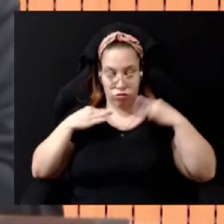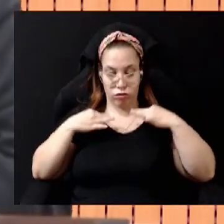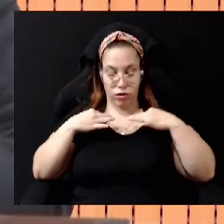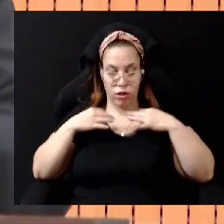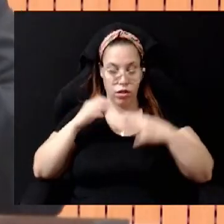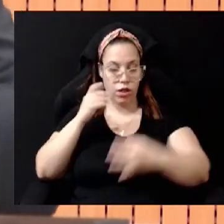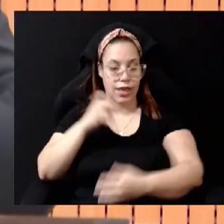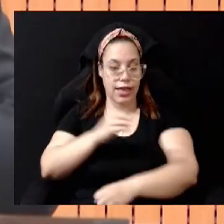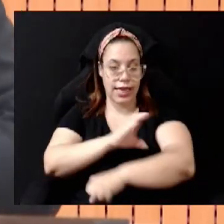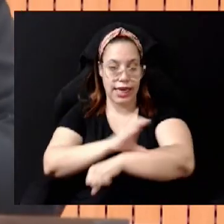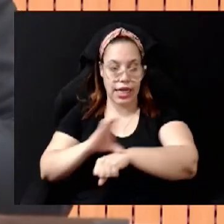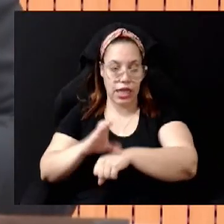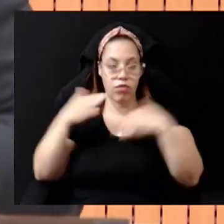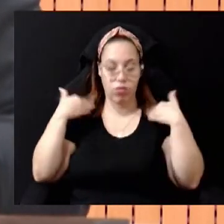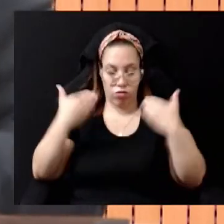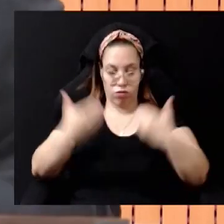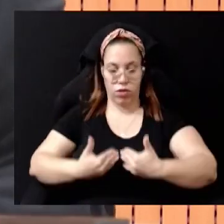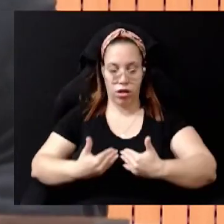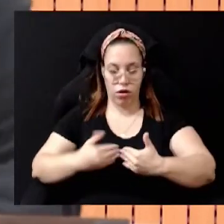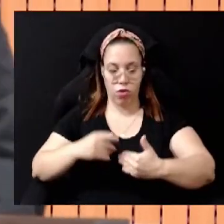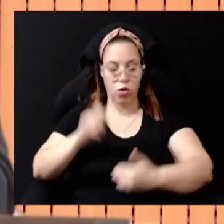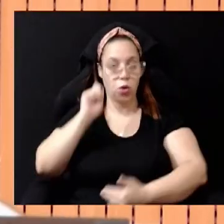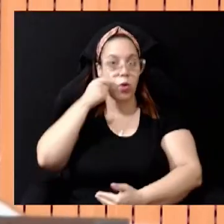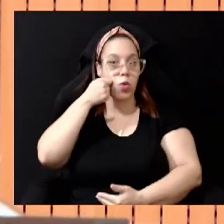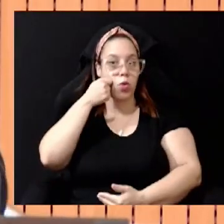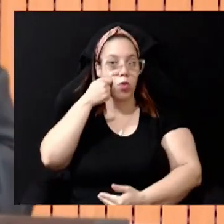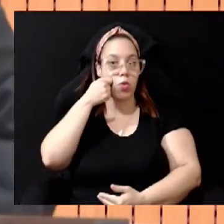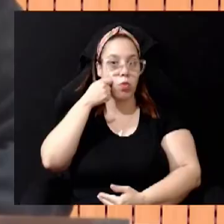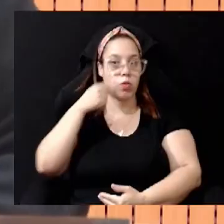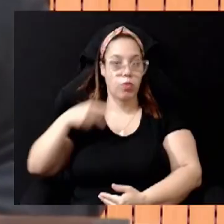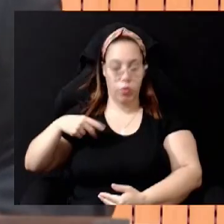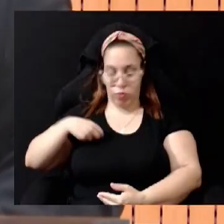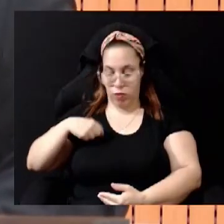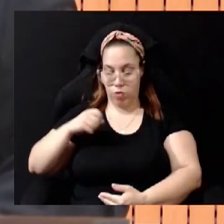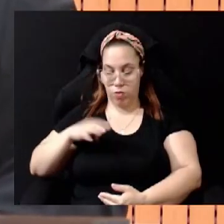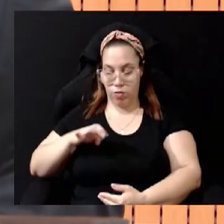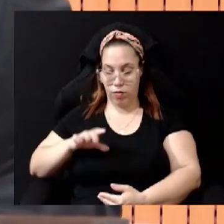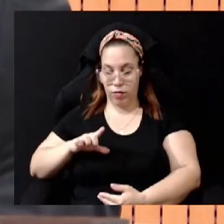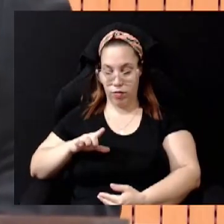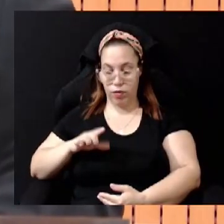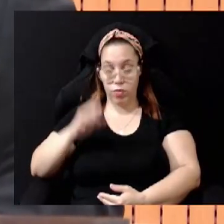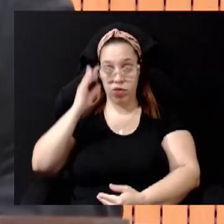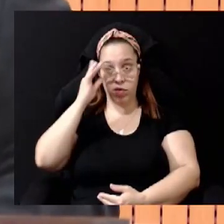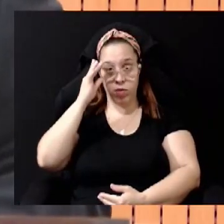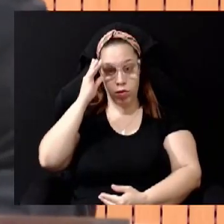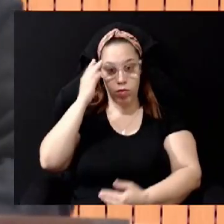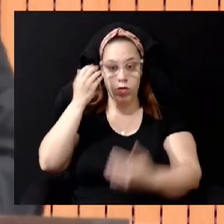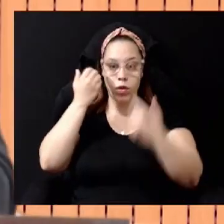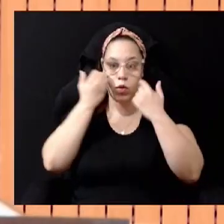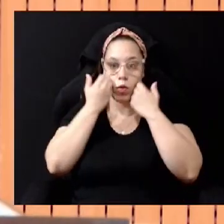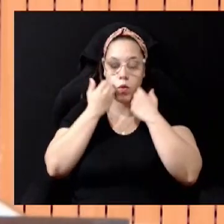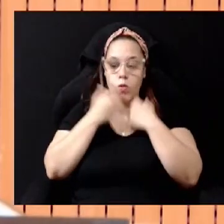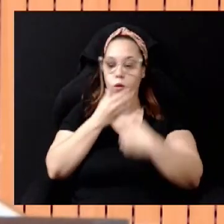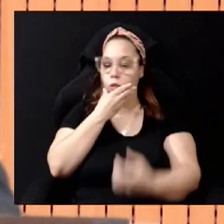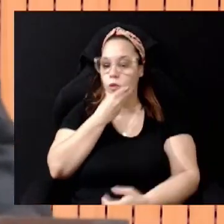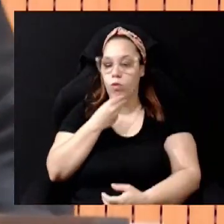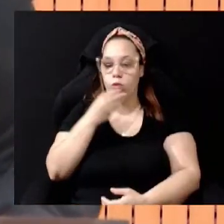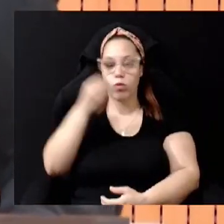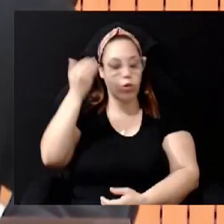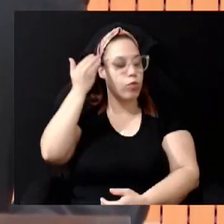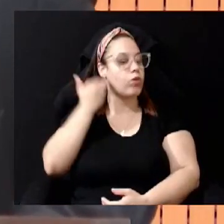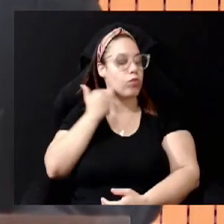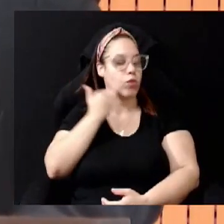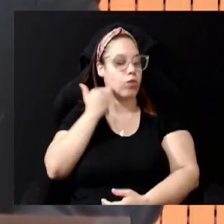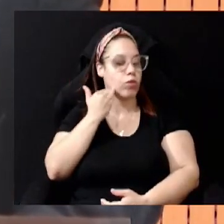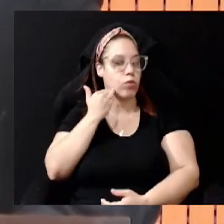terno preto com um pin da Bel e o pin de 10 anos da Elecamp. Uso barba, cabelo curto, tenho um brinco